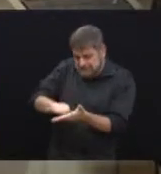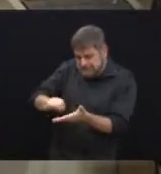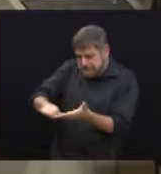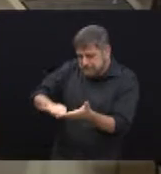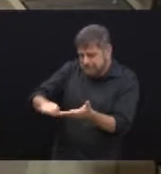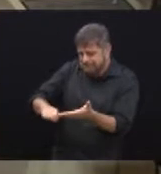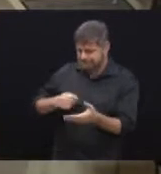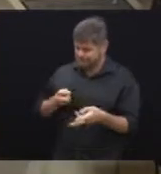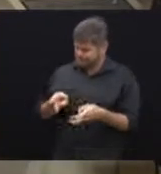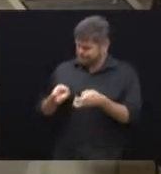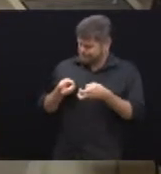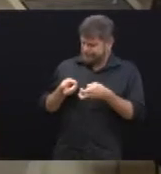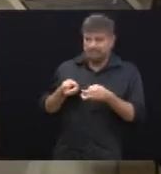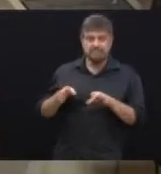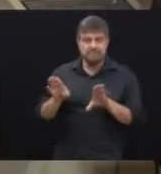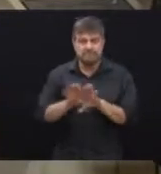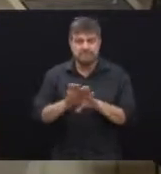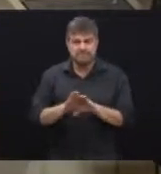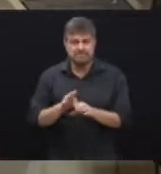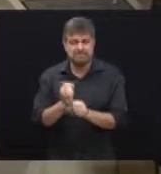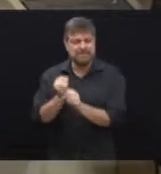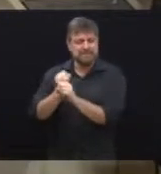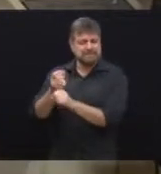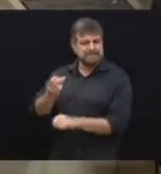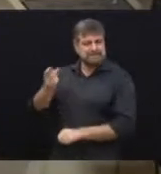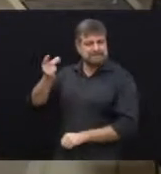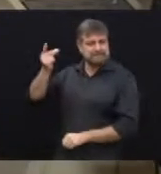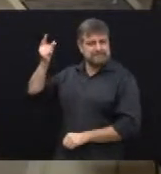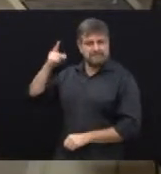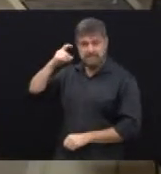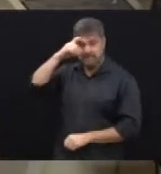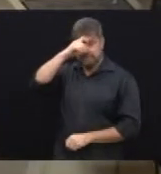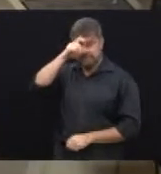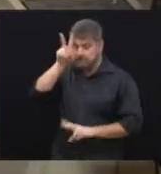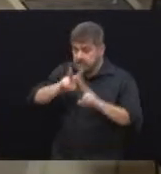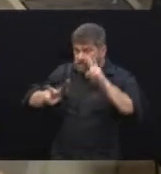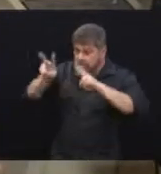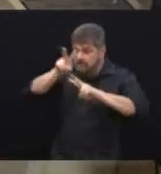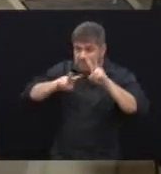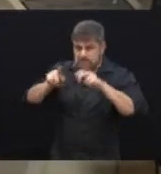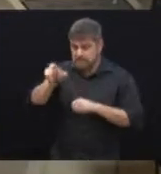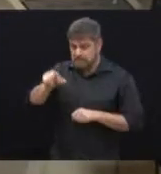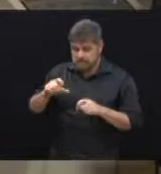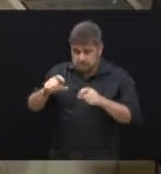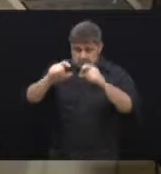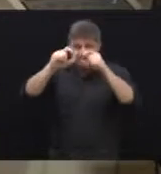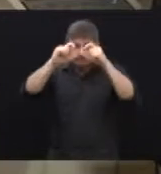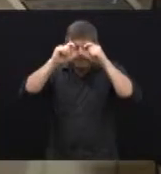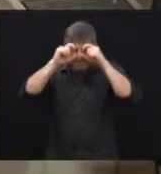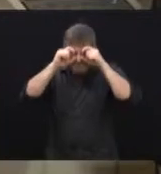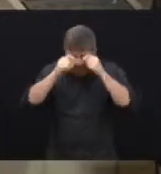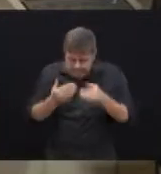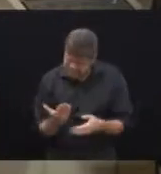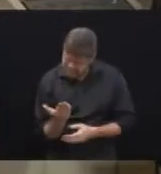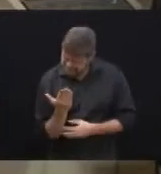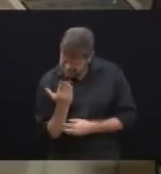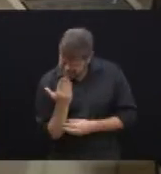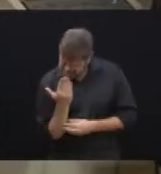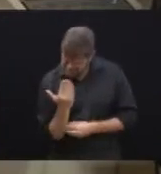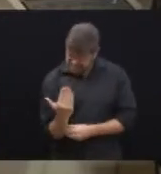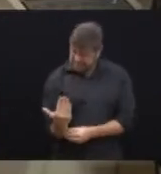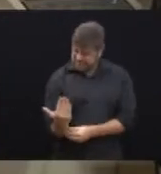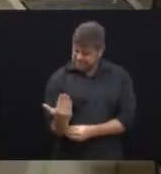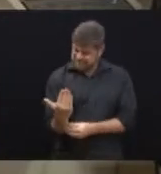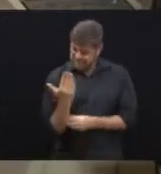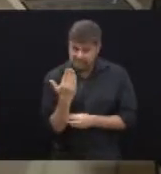agora a gente percebe mais, assim, antigamente as dificuldades visual do paciente que começa a usar o óculos de perto